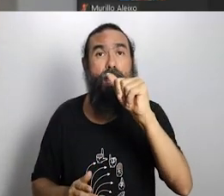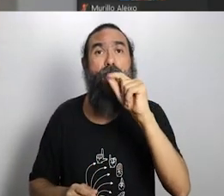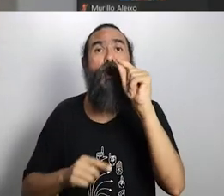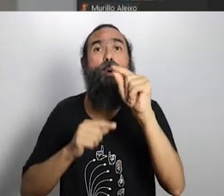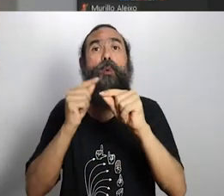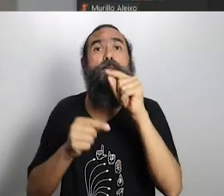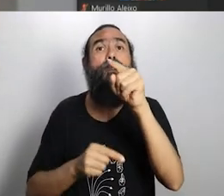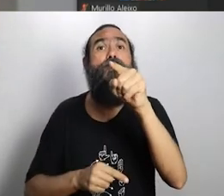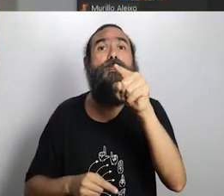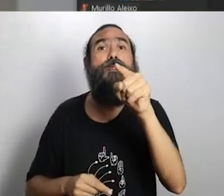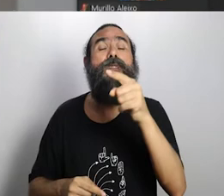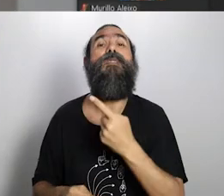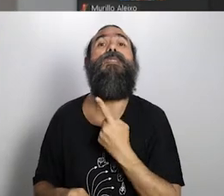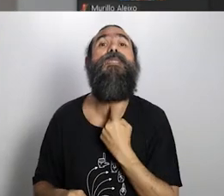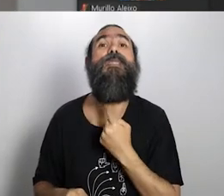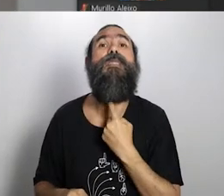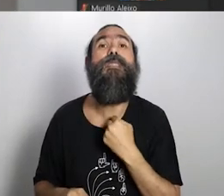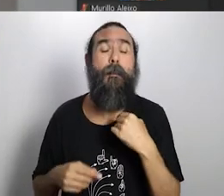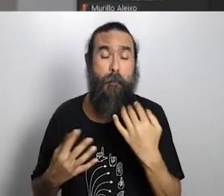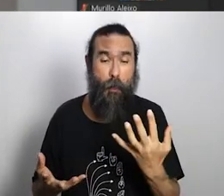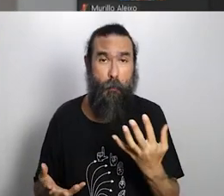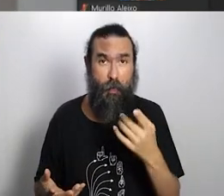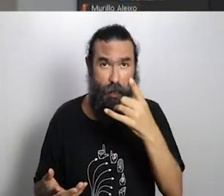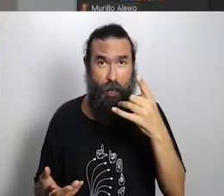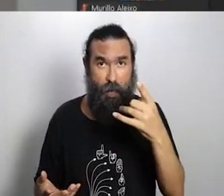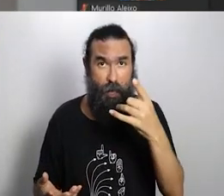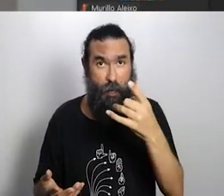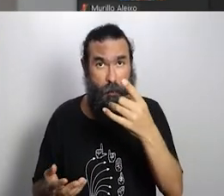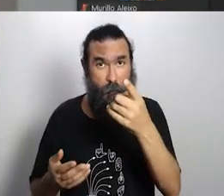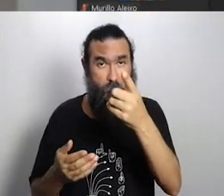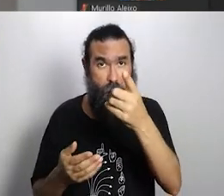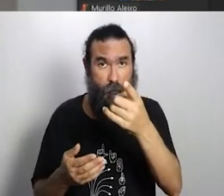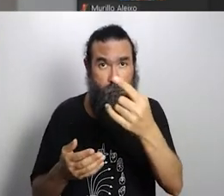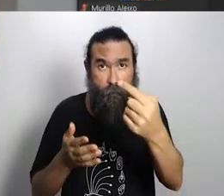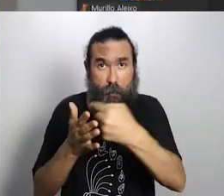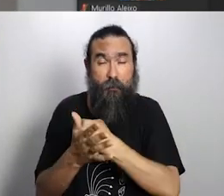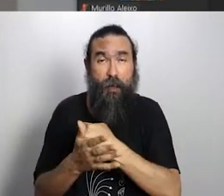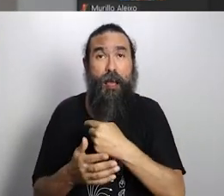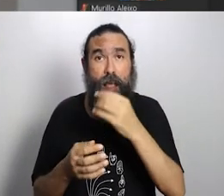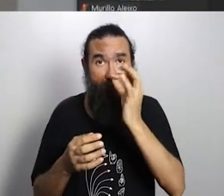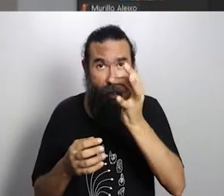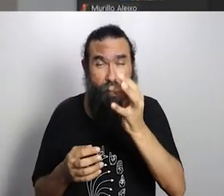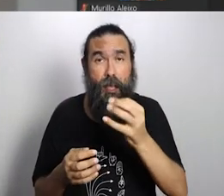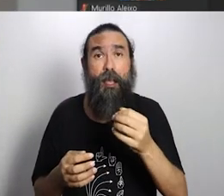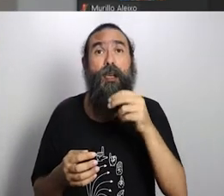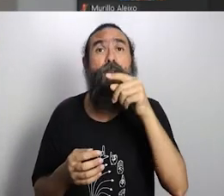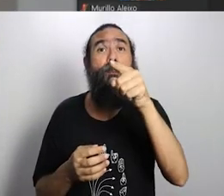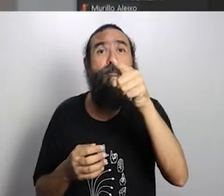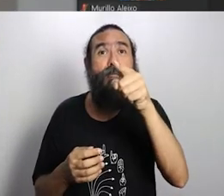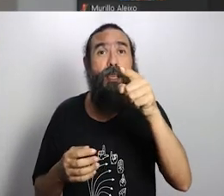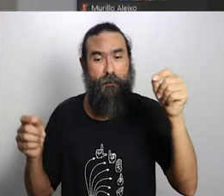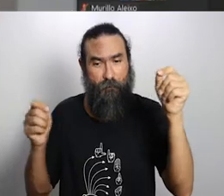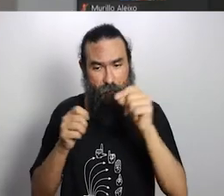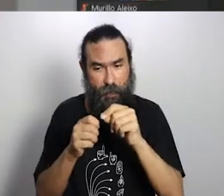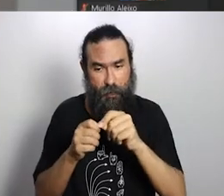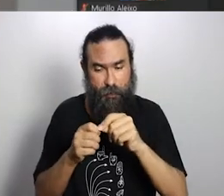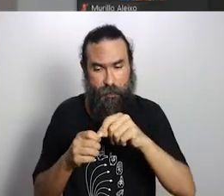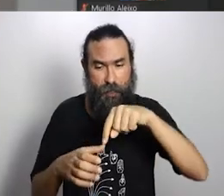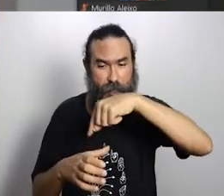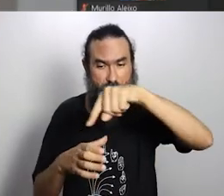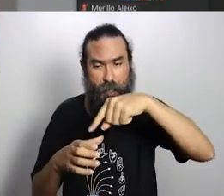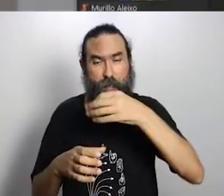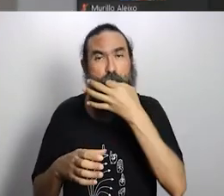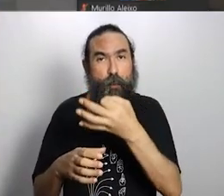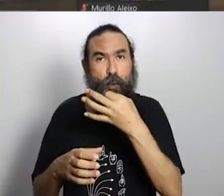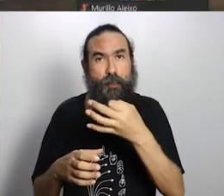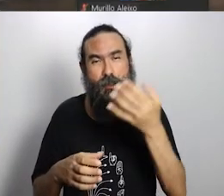vinil. E você disse o seguinte... Eu espero ter um retorno de verdade, porque o nome eu já tenho, eu